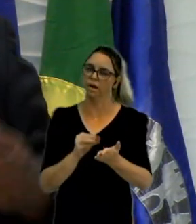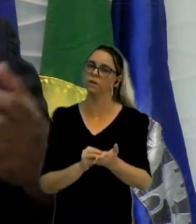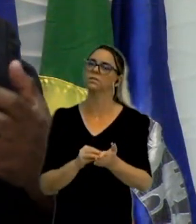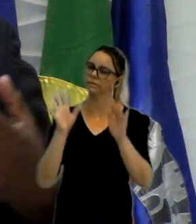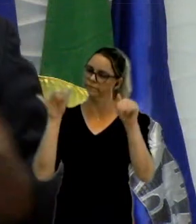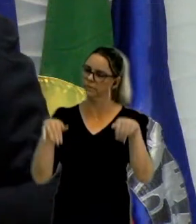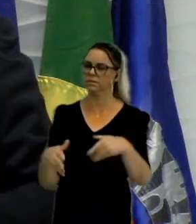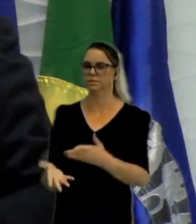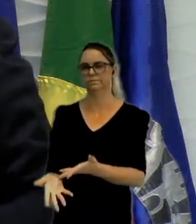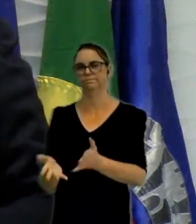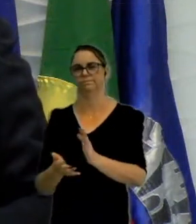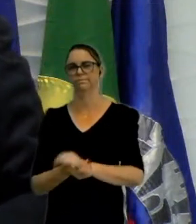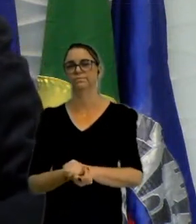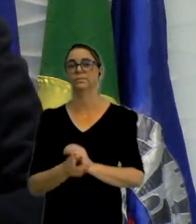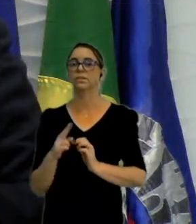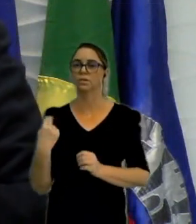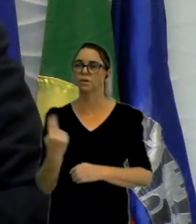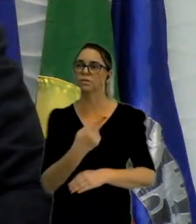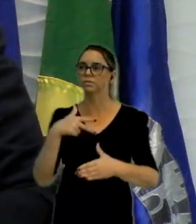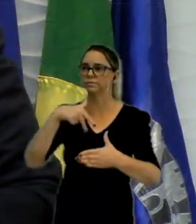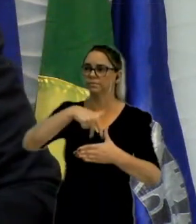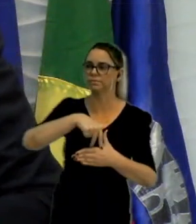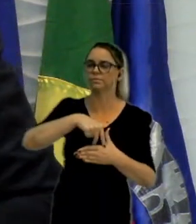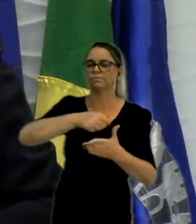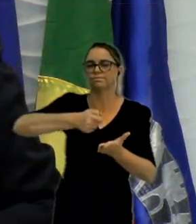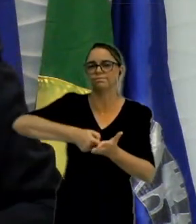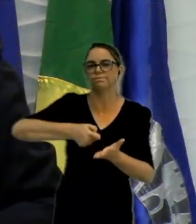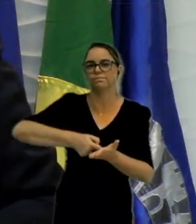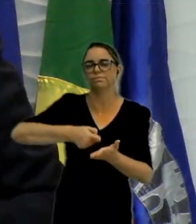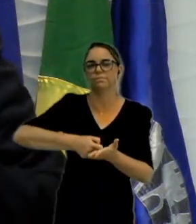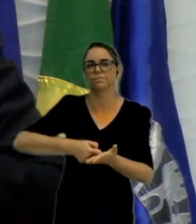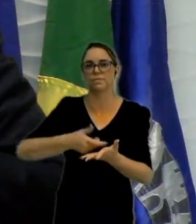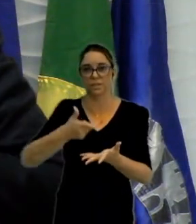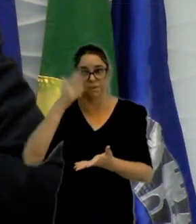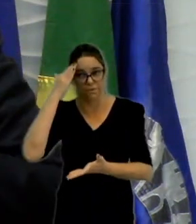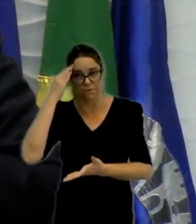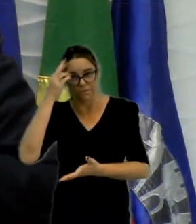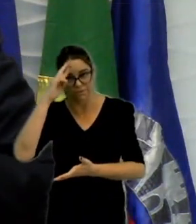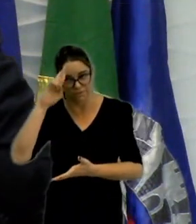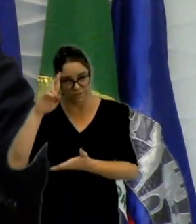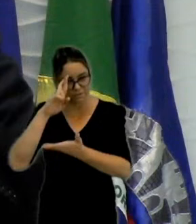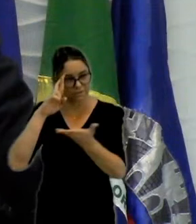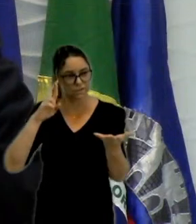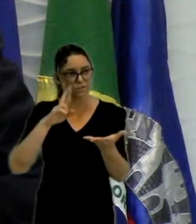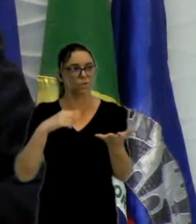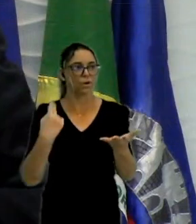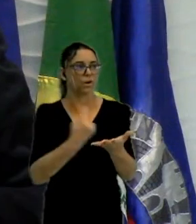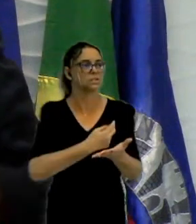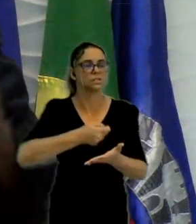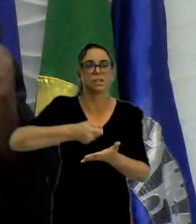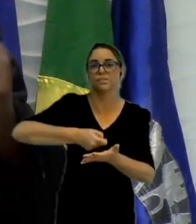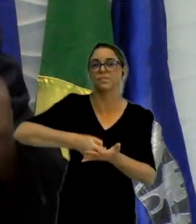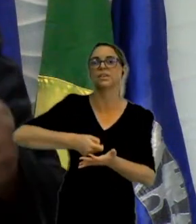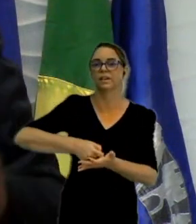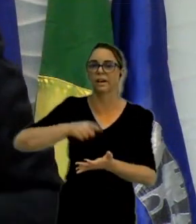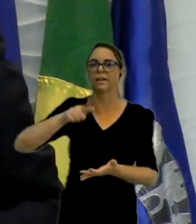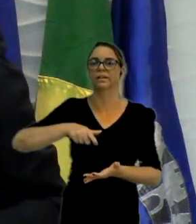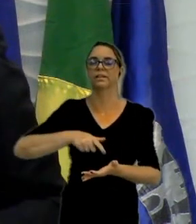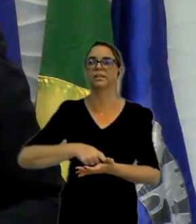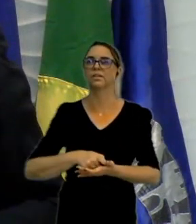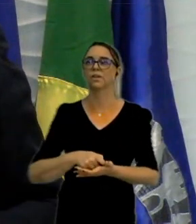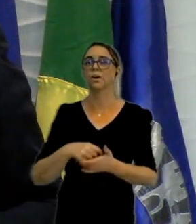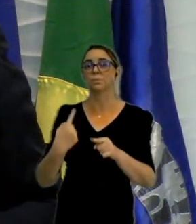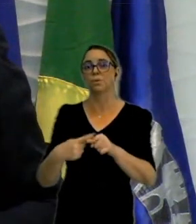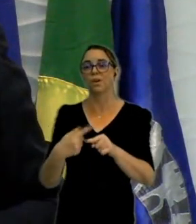Aí quando a gente cobra aqui, a gente cobra, senhores, que é o nosso dever, é uma obrigação nossa, porque o vereador é